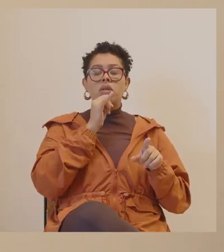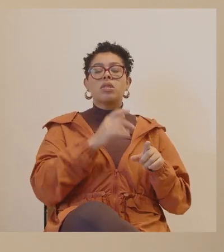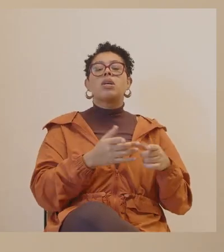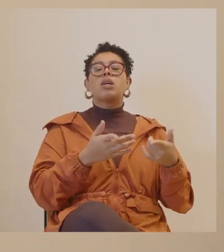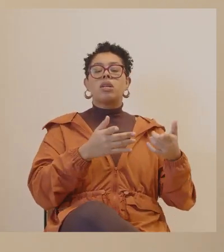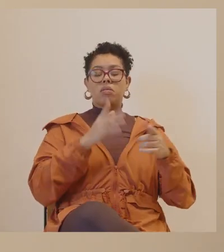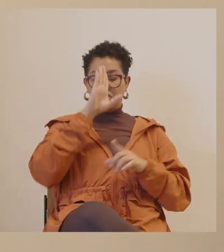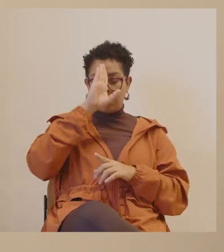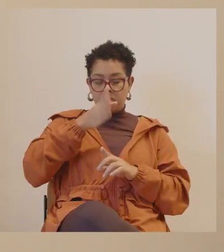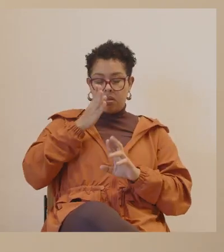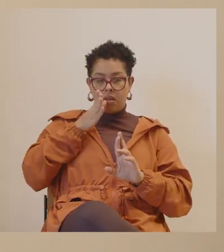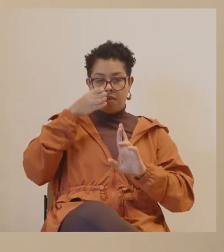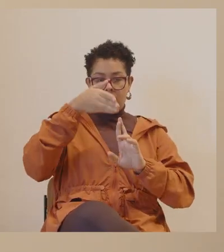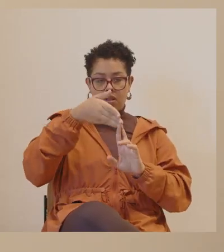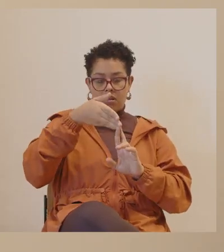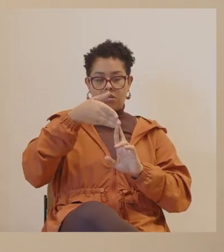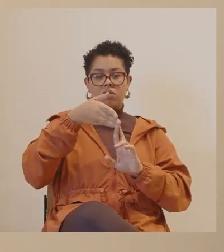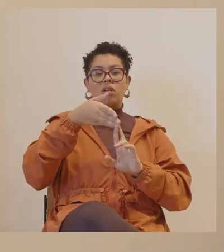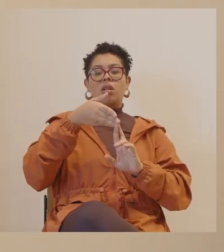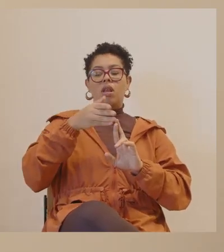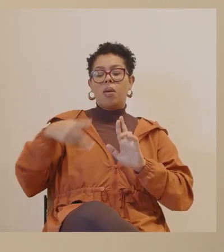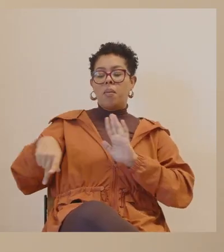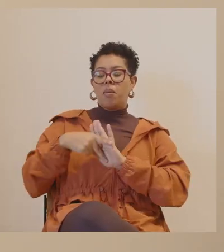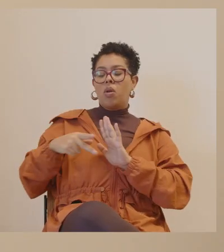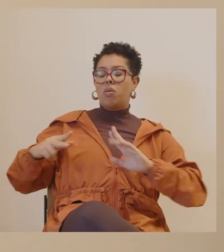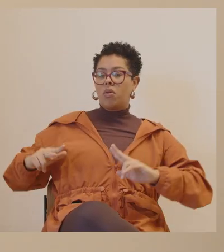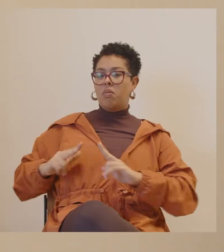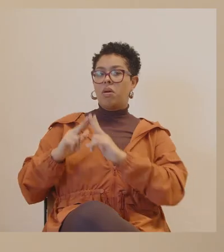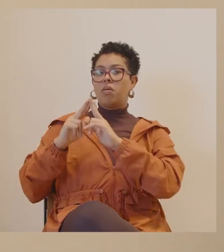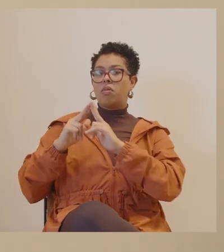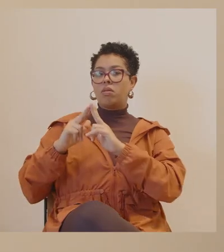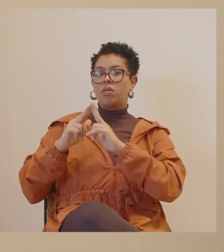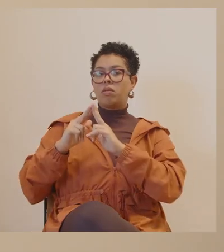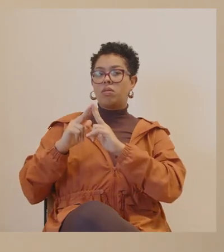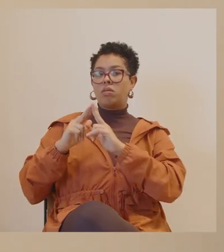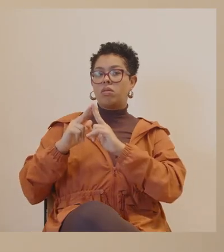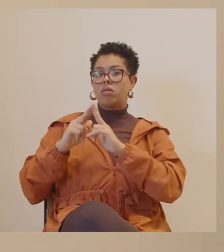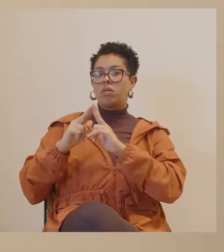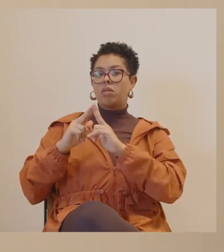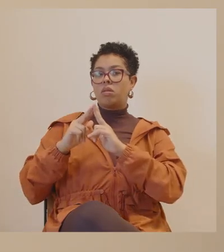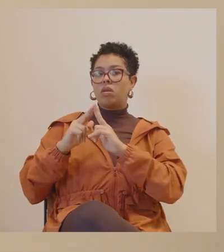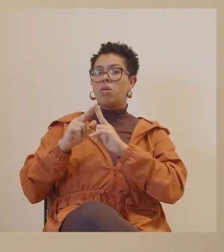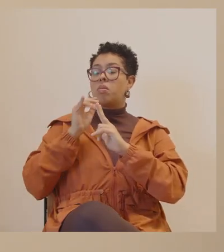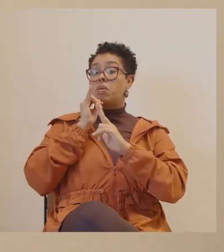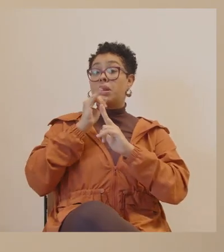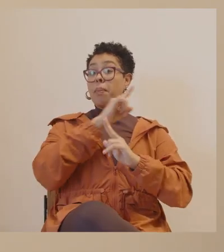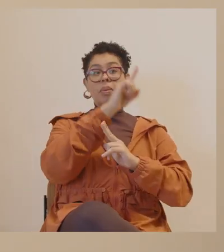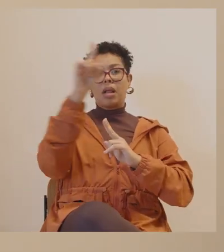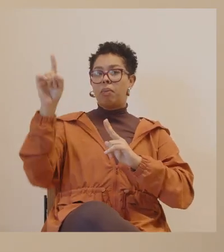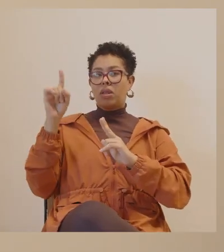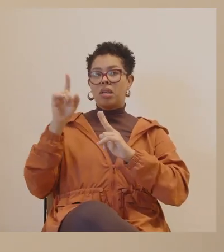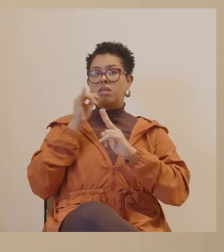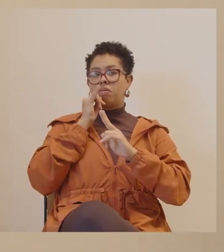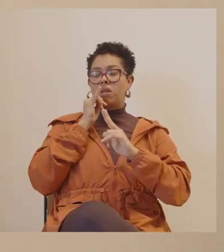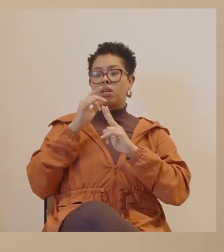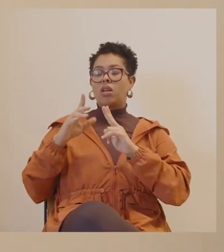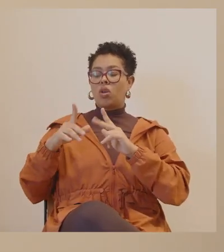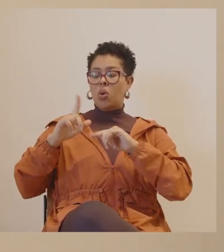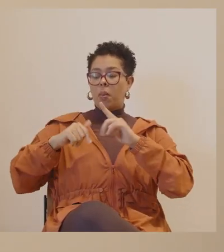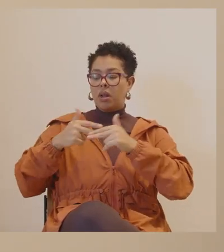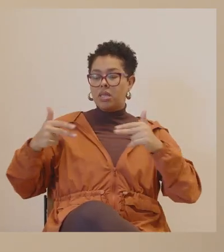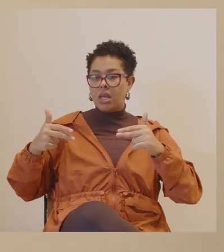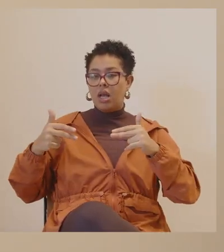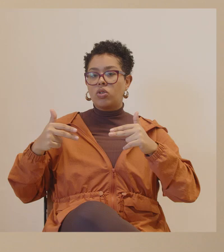referências naquele momento, na Paris, era a loja do Samuel Bing, que era um grande colecionador de